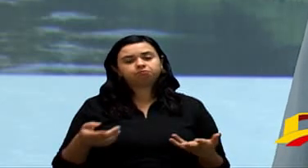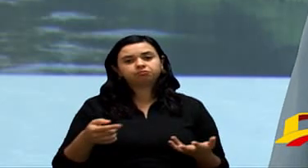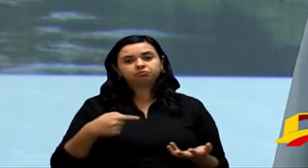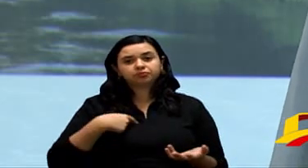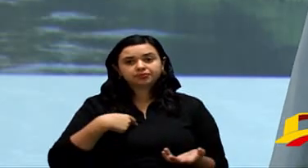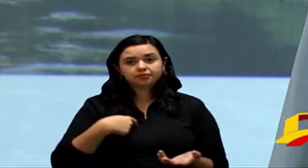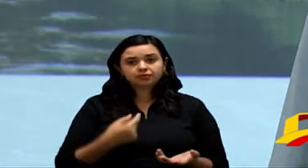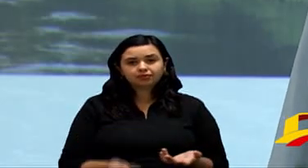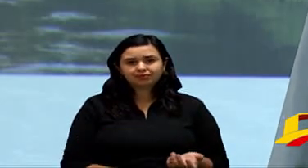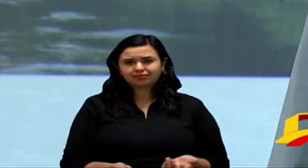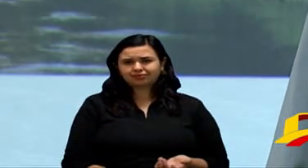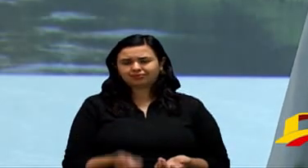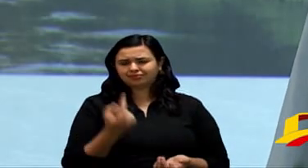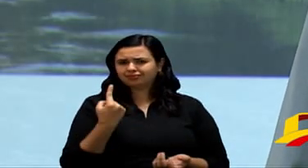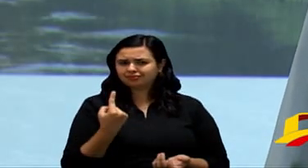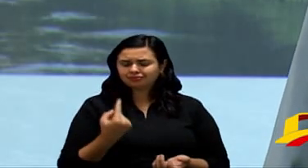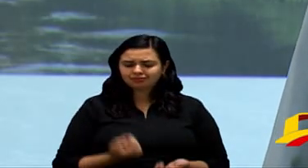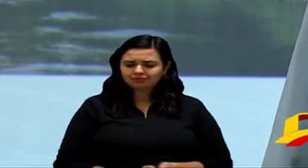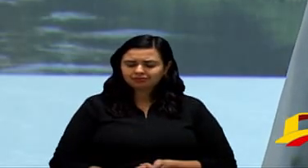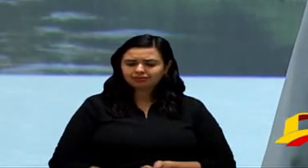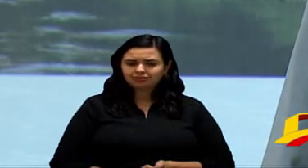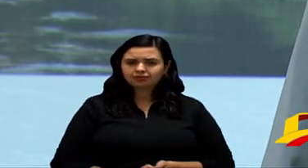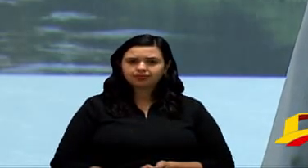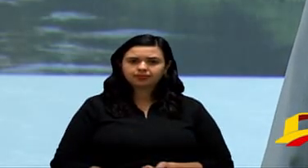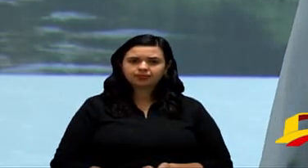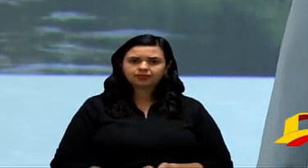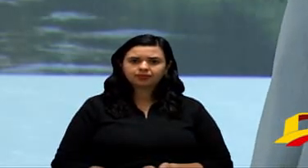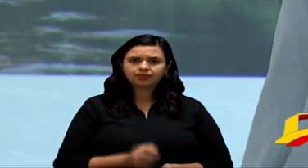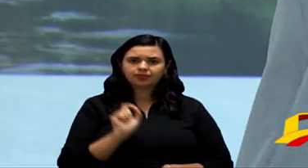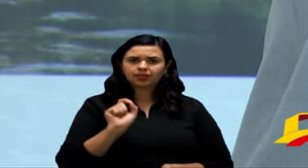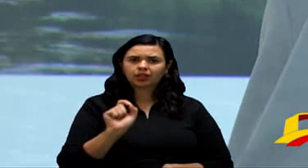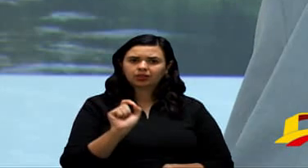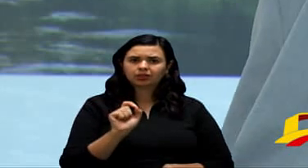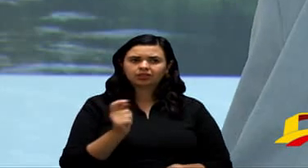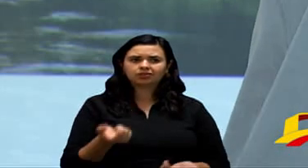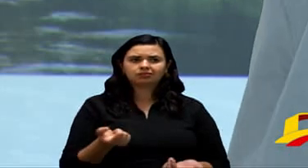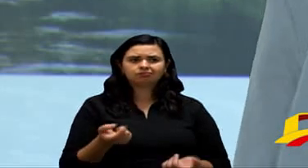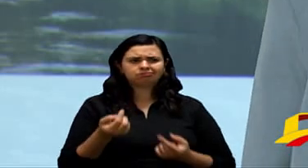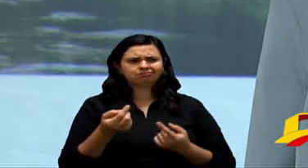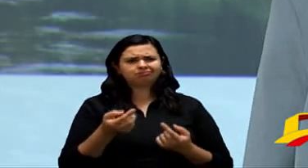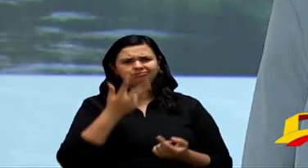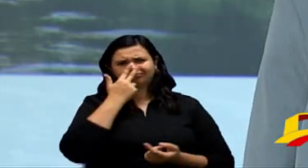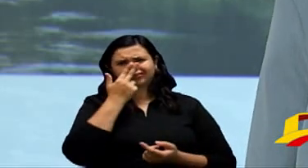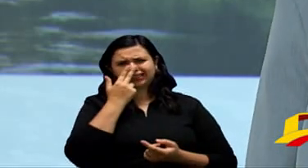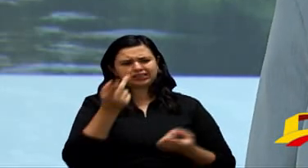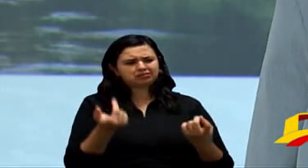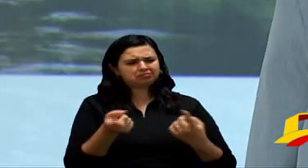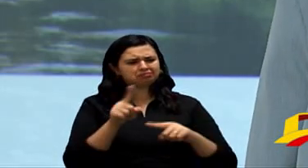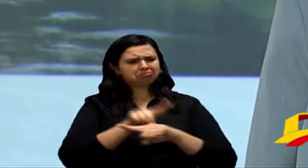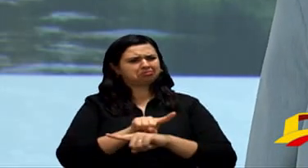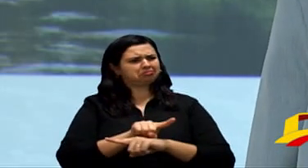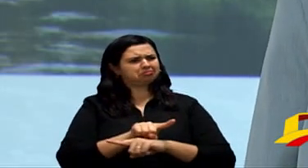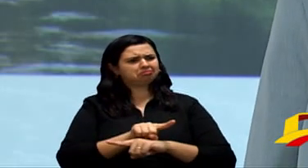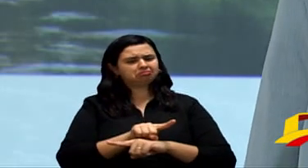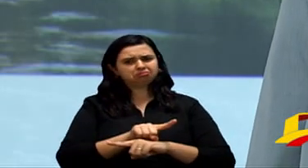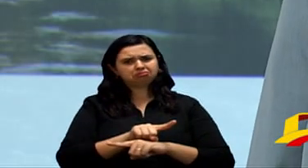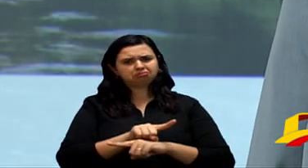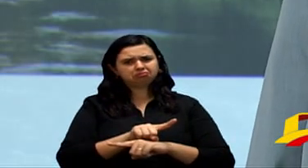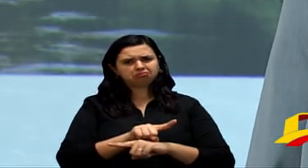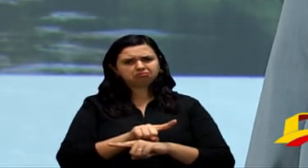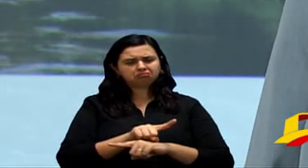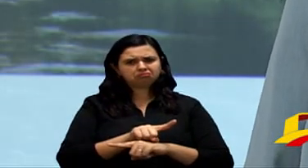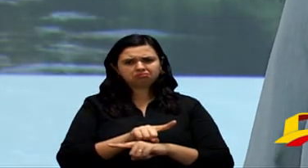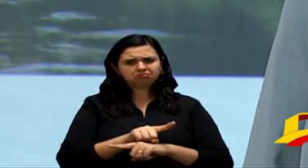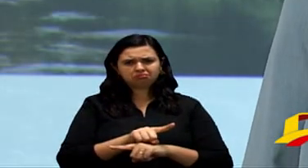me o que me causa espécie essa inversão de valores é